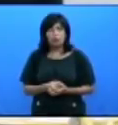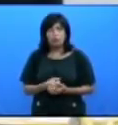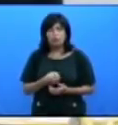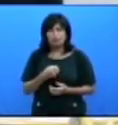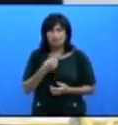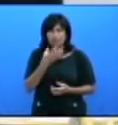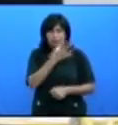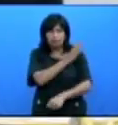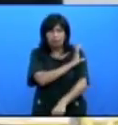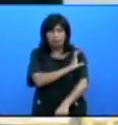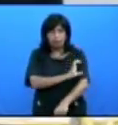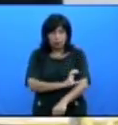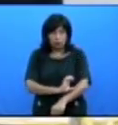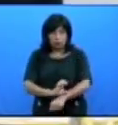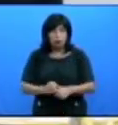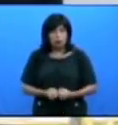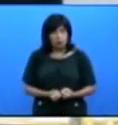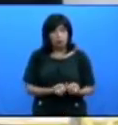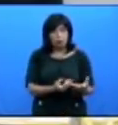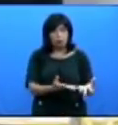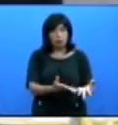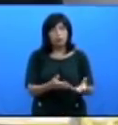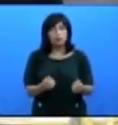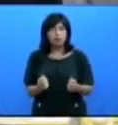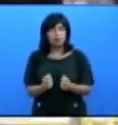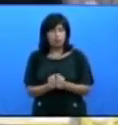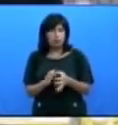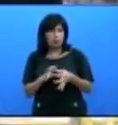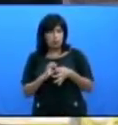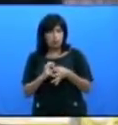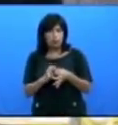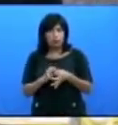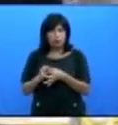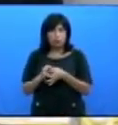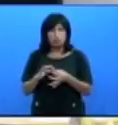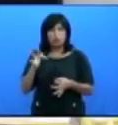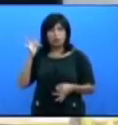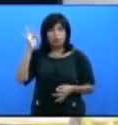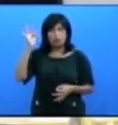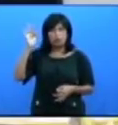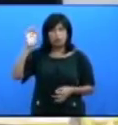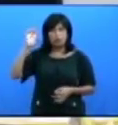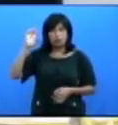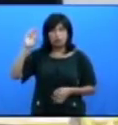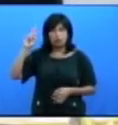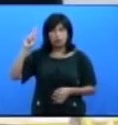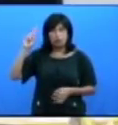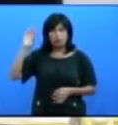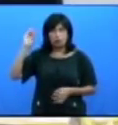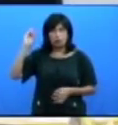estejam intrinsecamente ligados à ferrovia